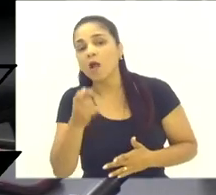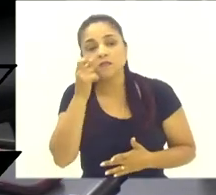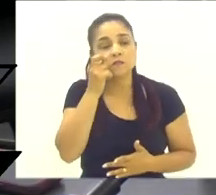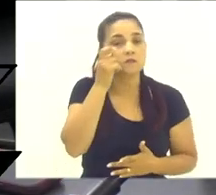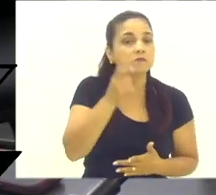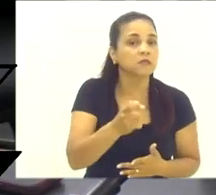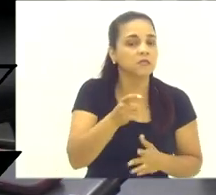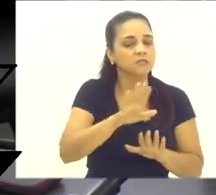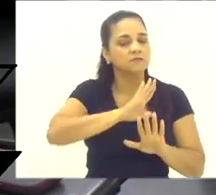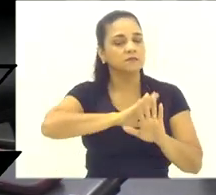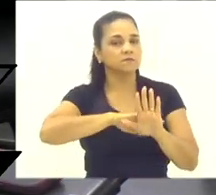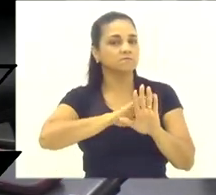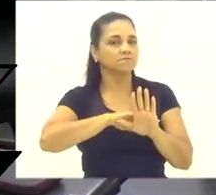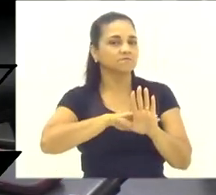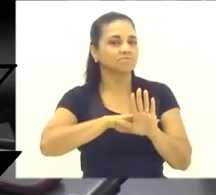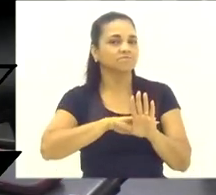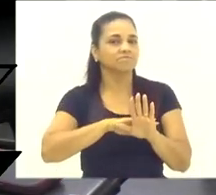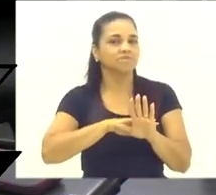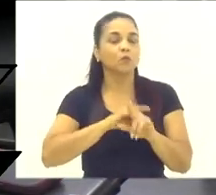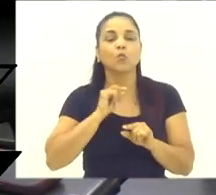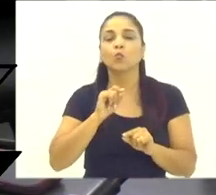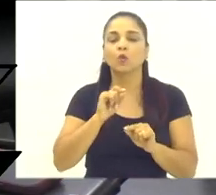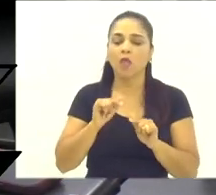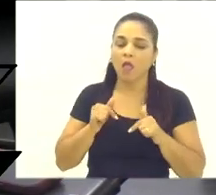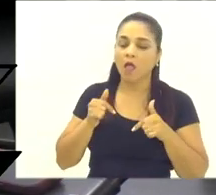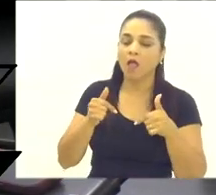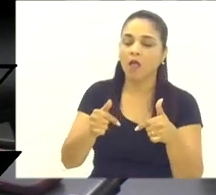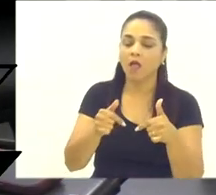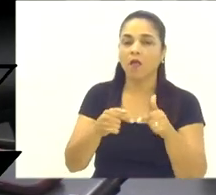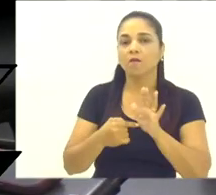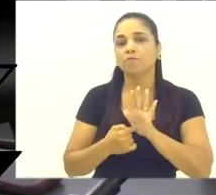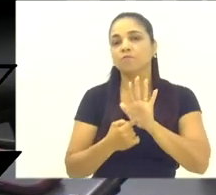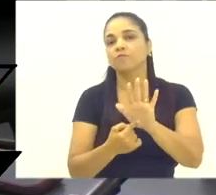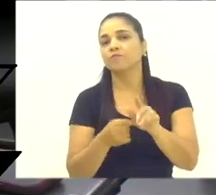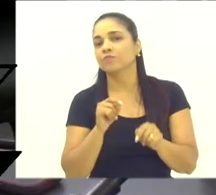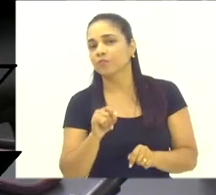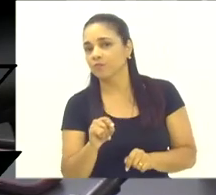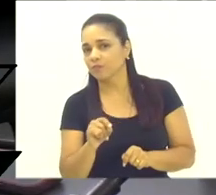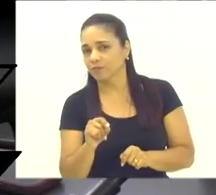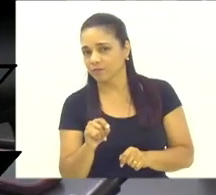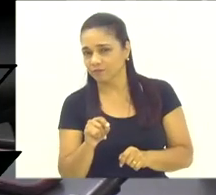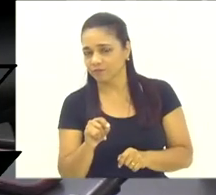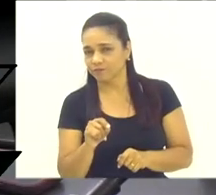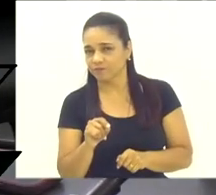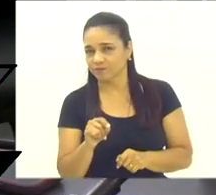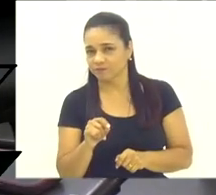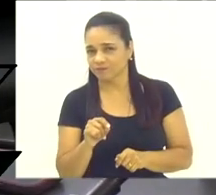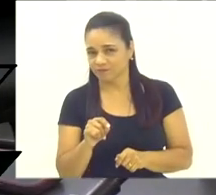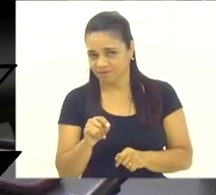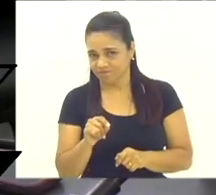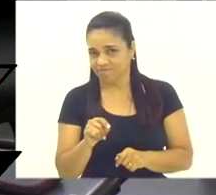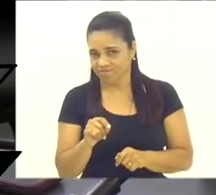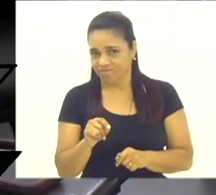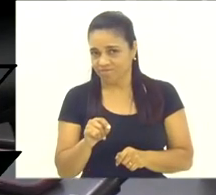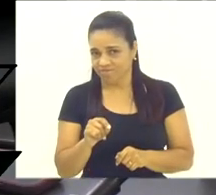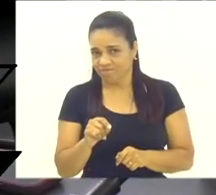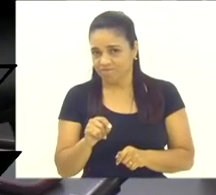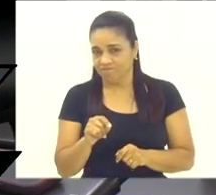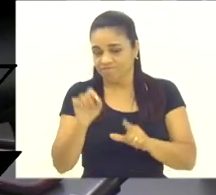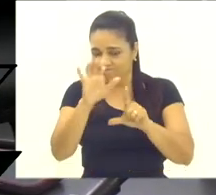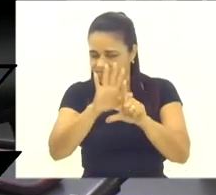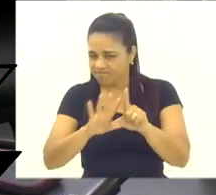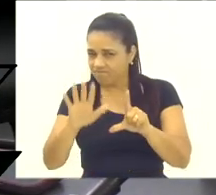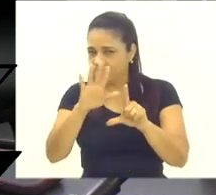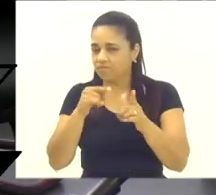também que estão por trás né e o que que efetivamente a gente tem que demandar dessas dessas dessas